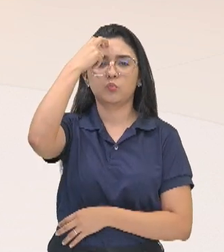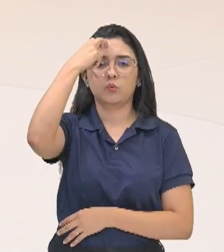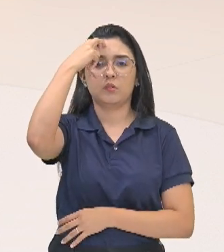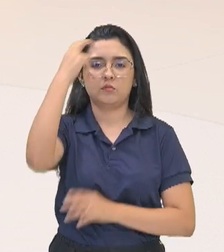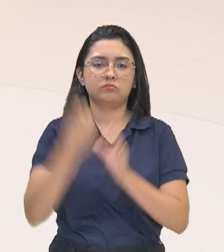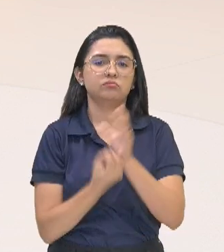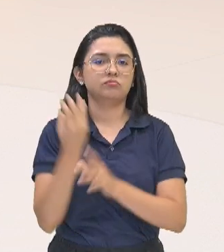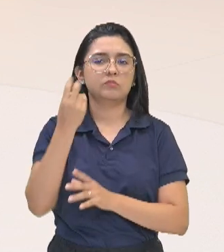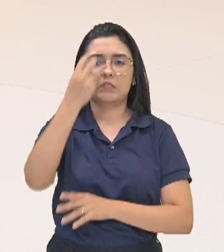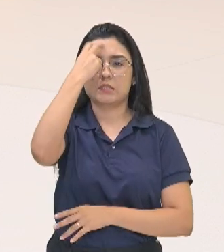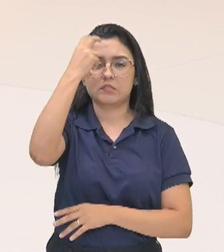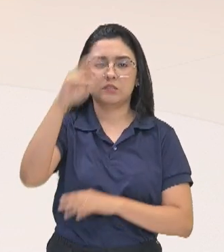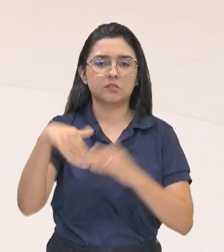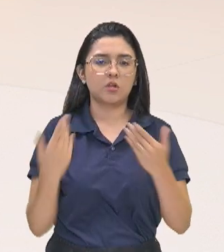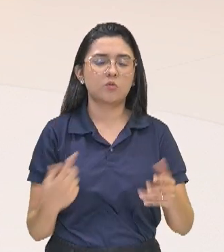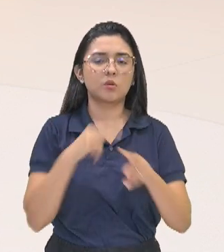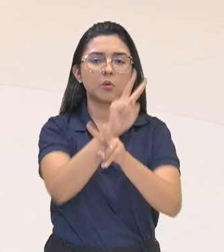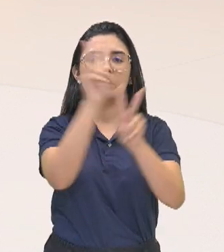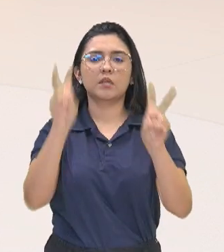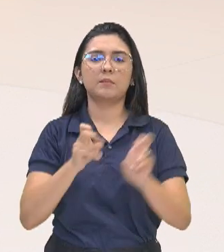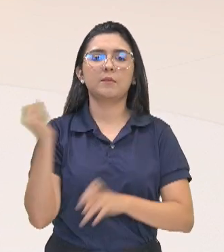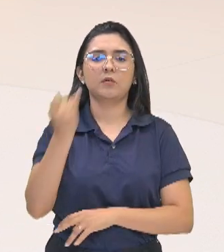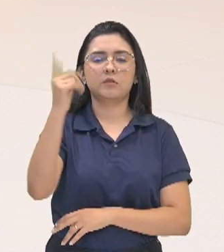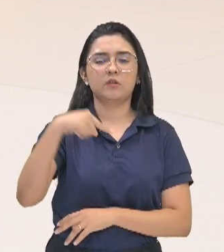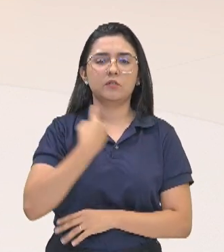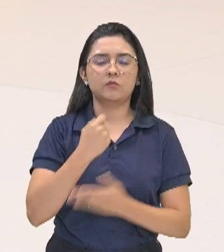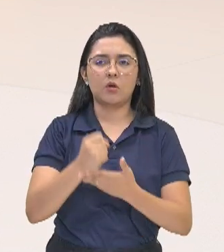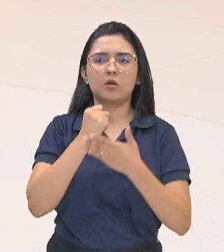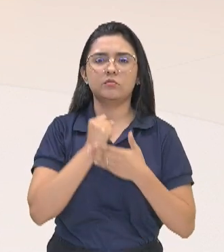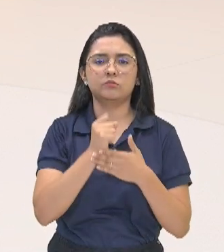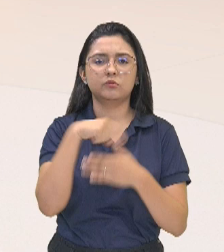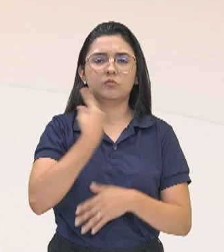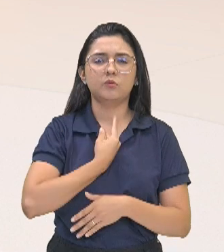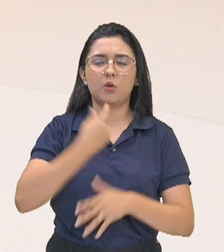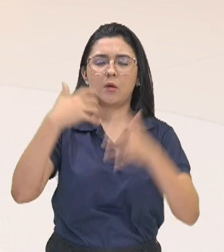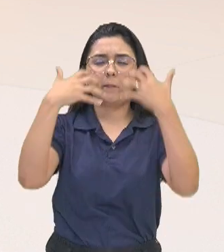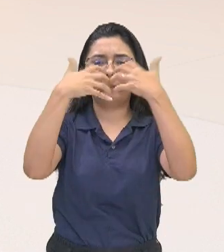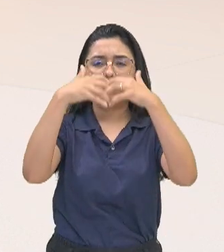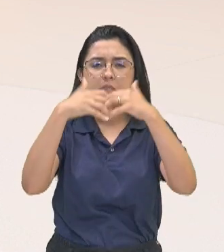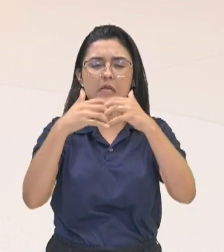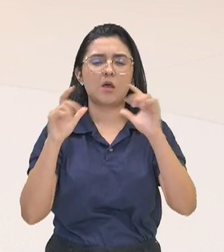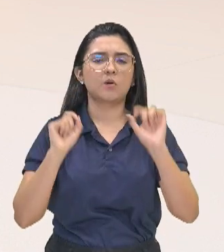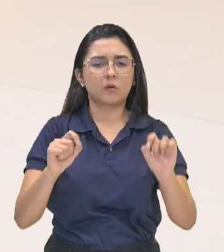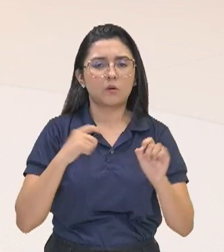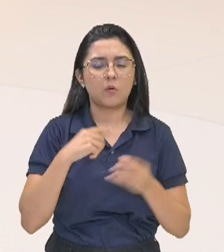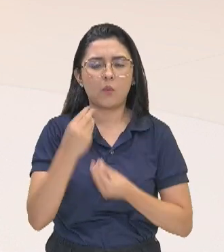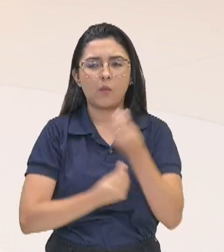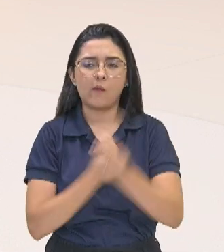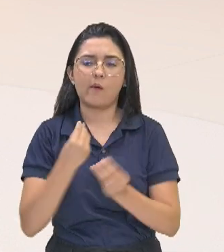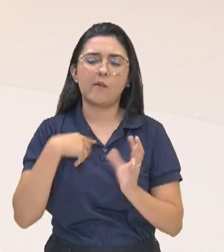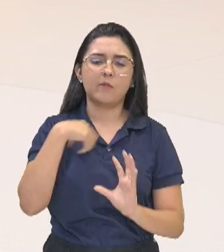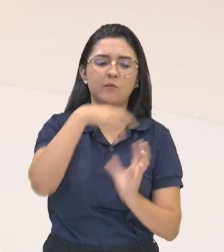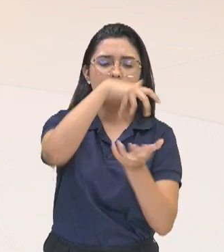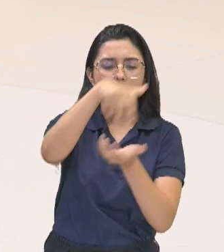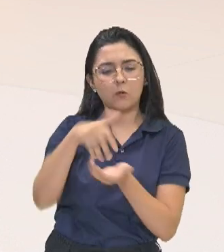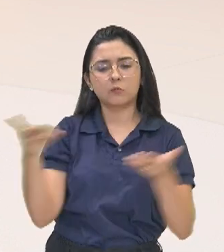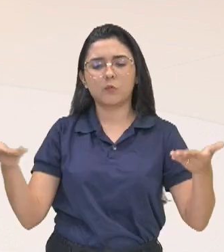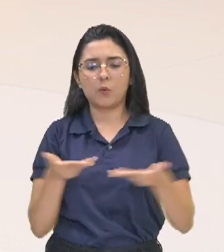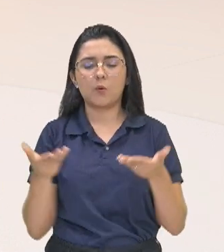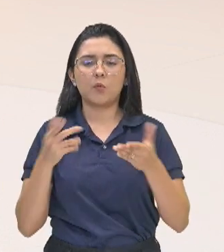bastante abrangentes que vai nos ajudar a pensar um pouco o mundo de hoje, entender um pouco o contexto